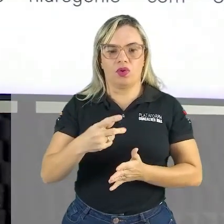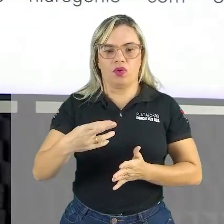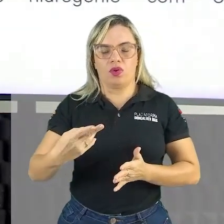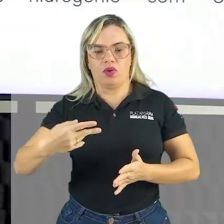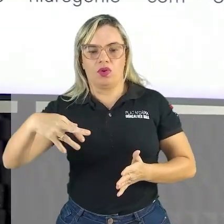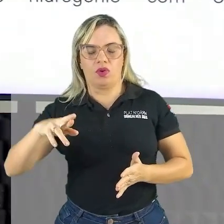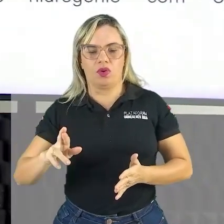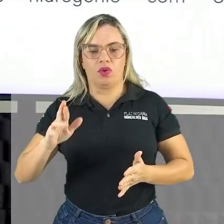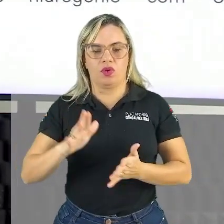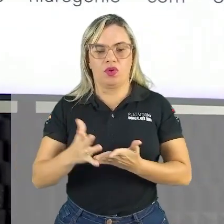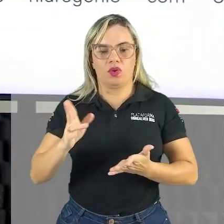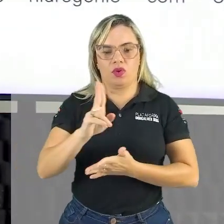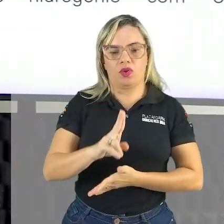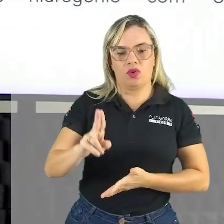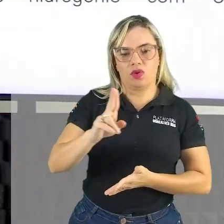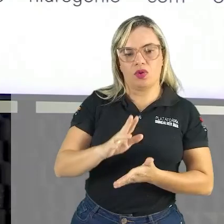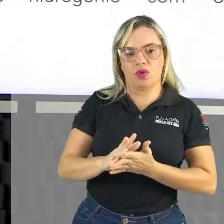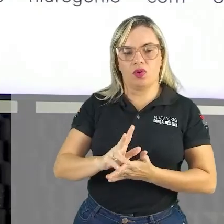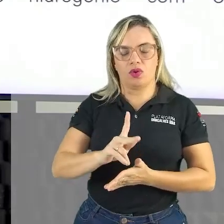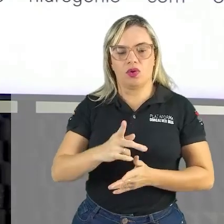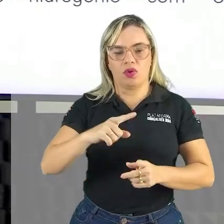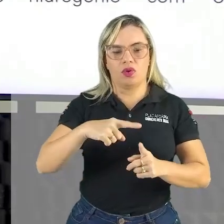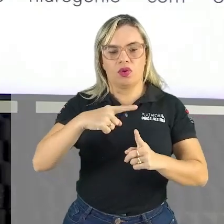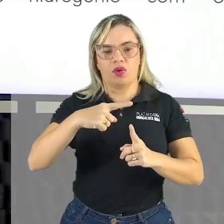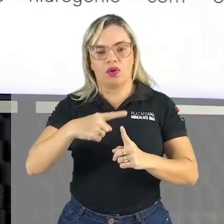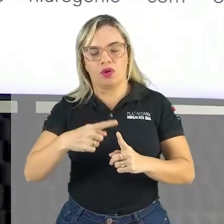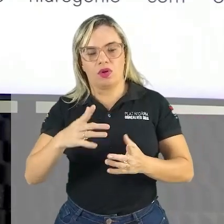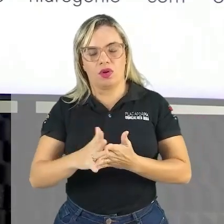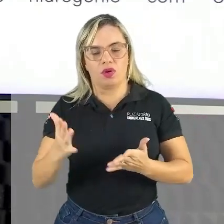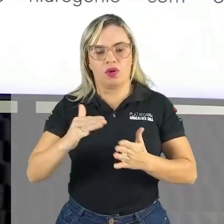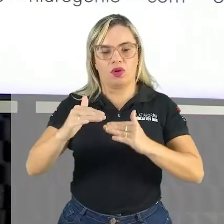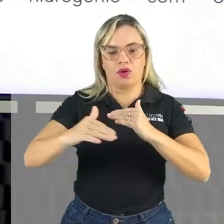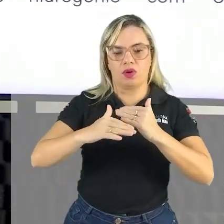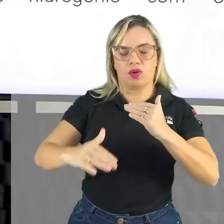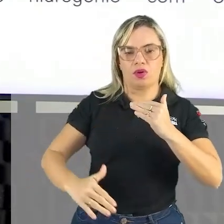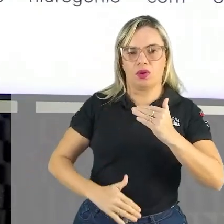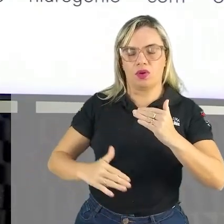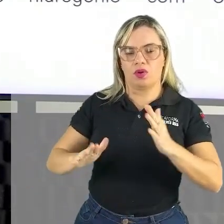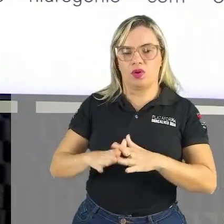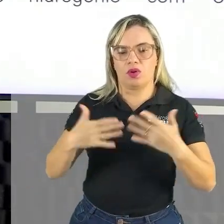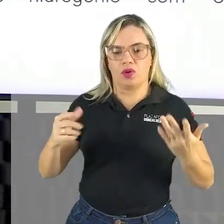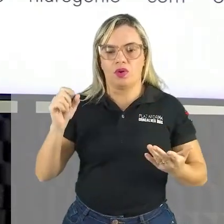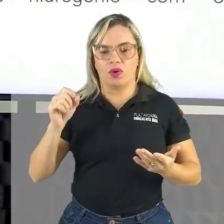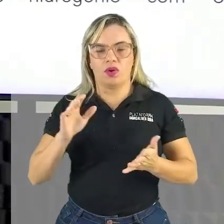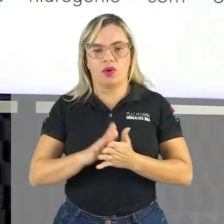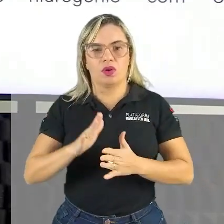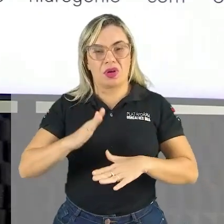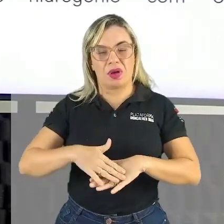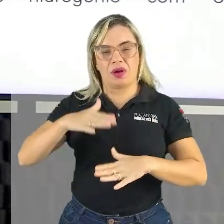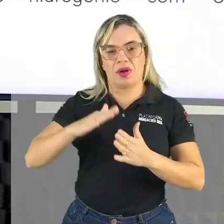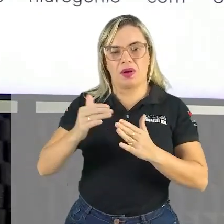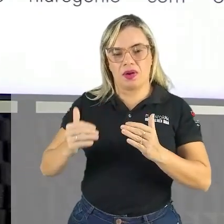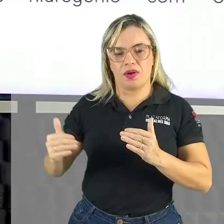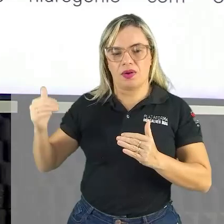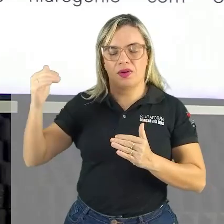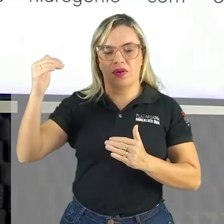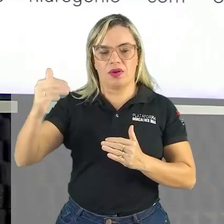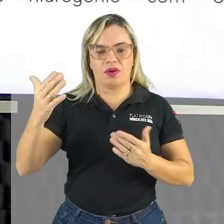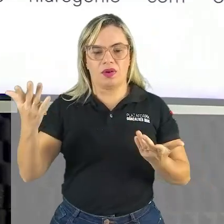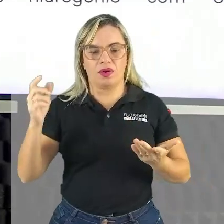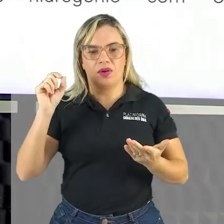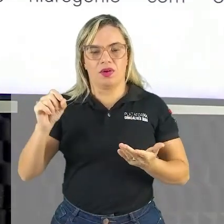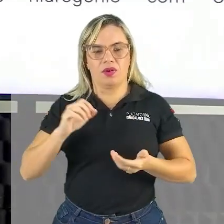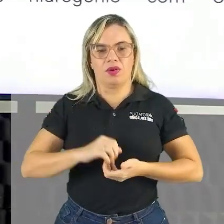Não é consumido, não altera o ΔH, não desloca o equilíbrio. O mecanismo, que já é algo mais avançado, a gente